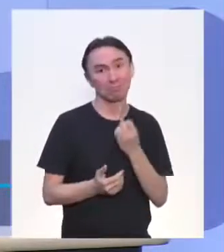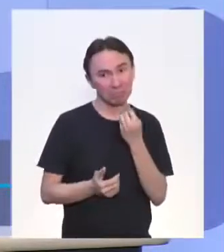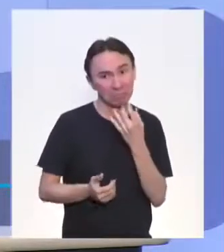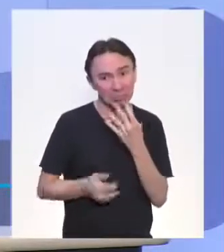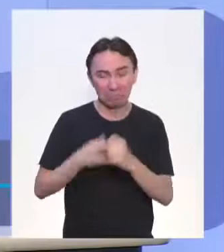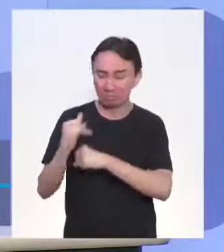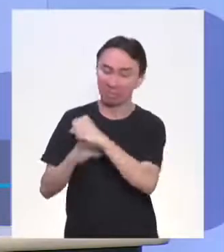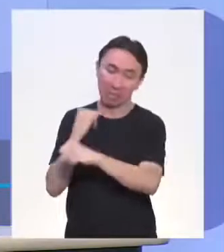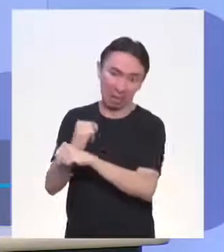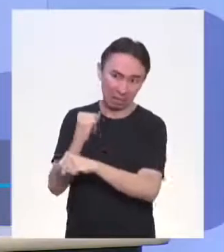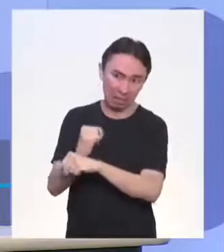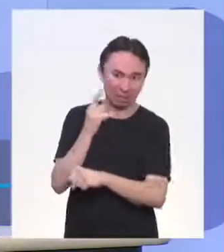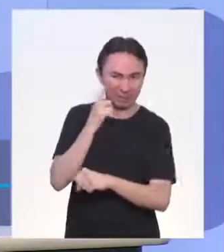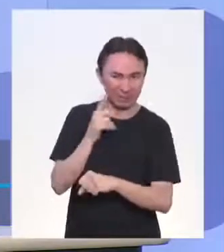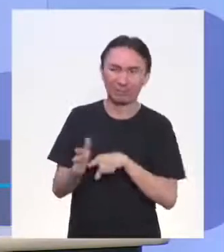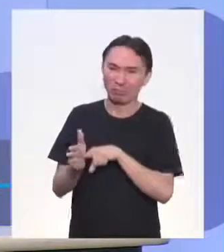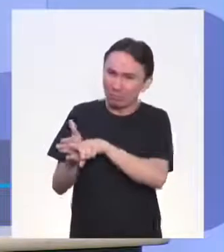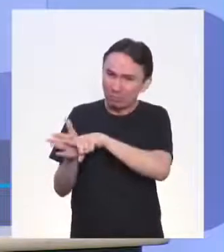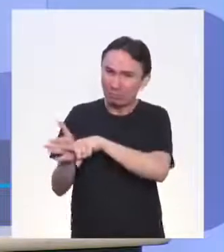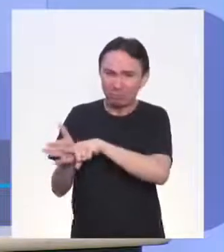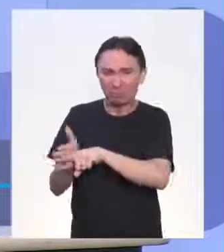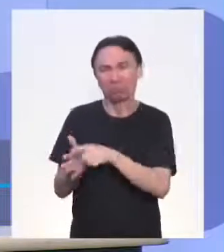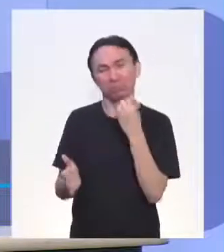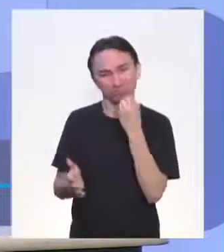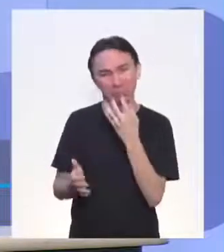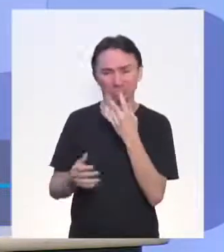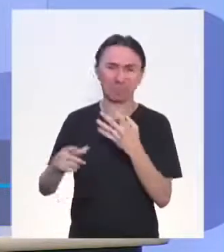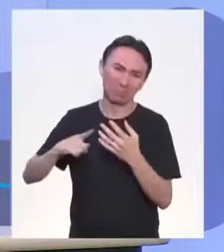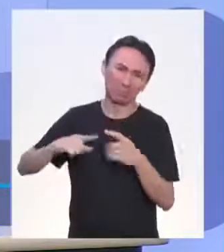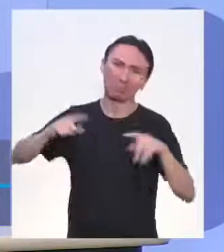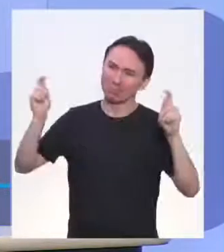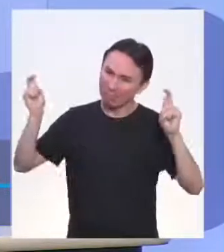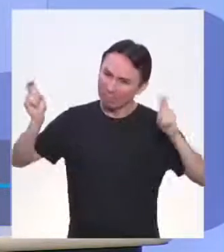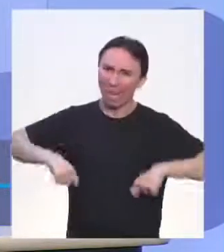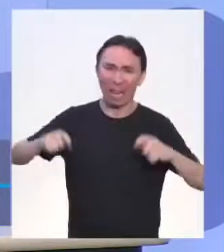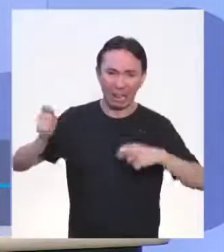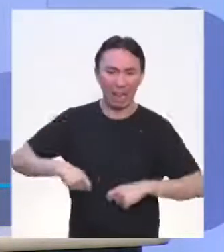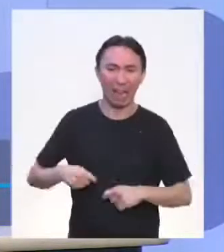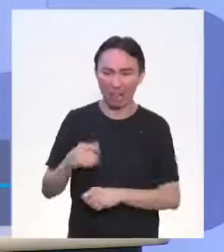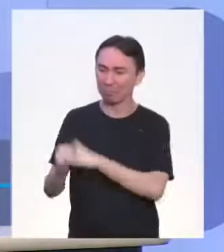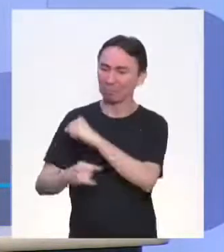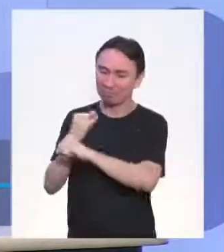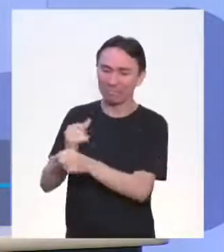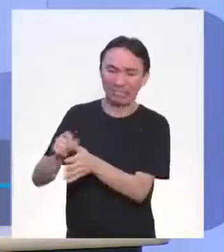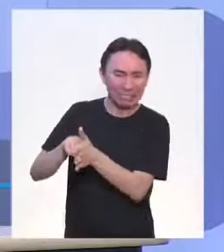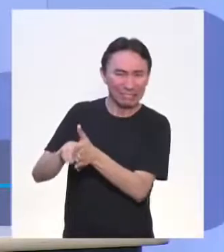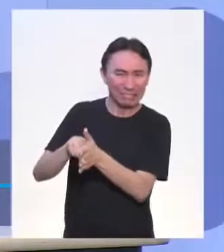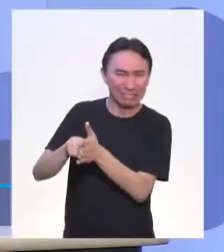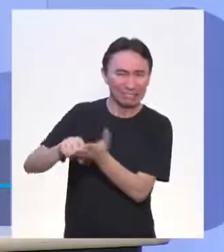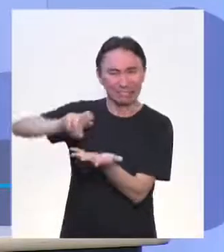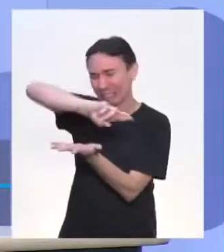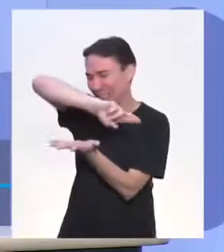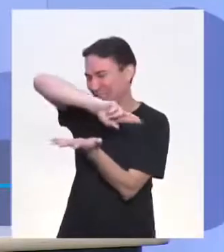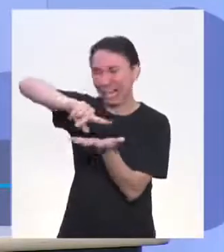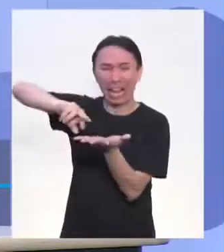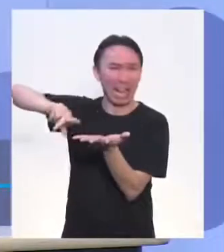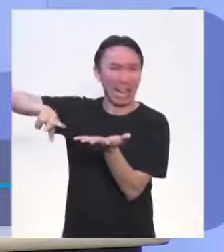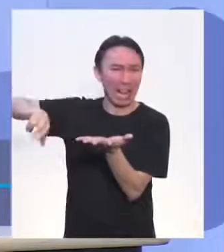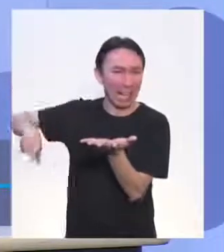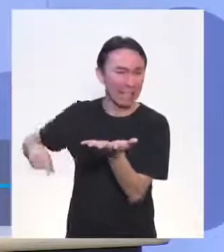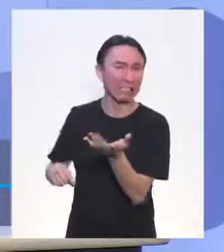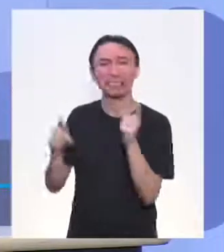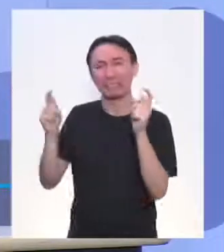Nós temos vários caminhos na internet, né, que nos vão dar várias, às